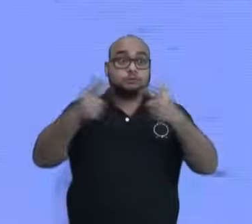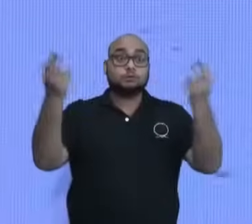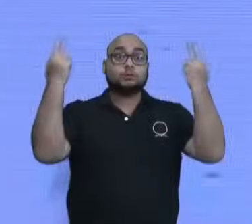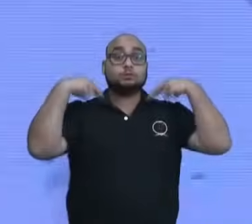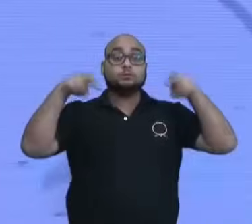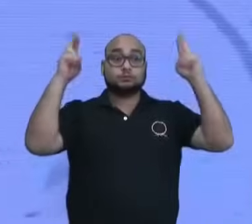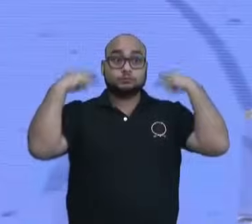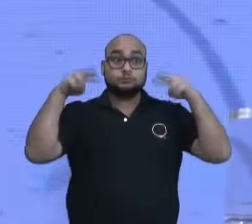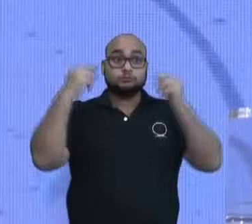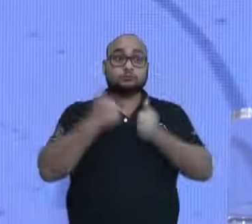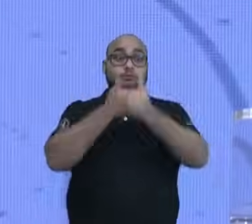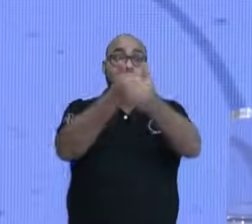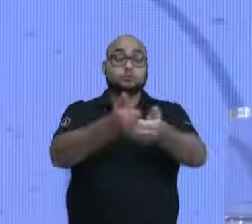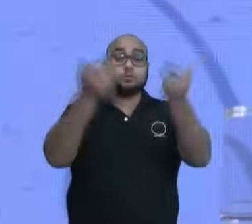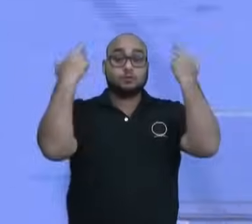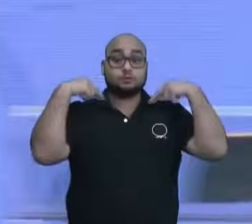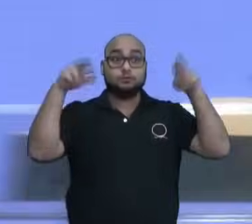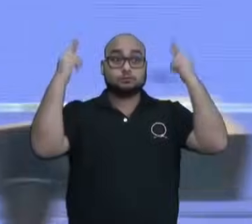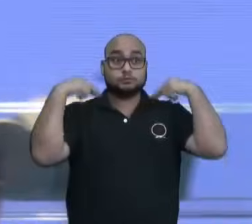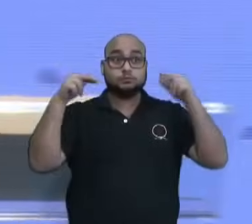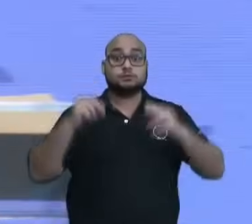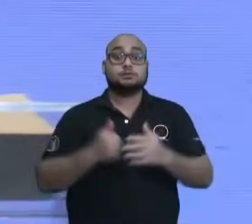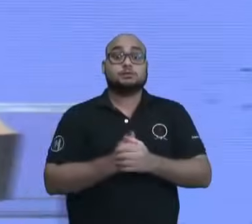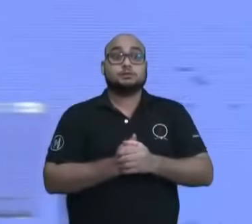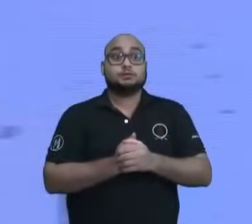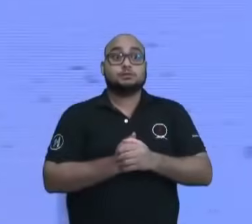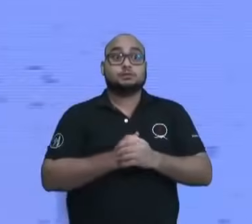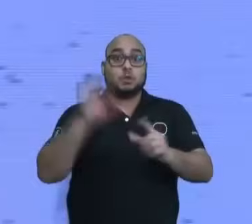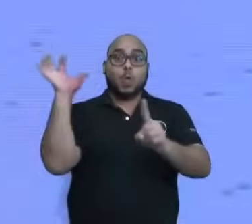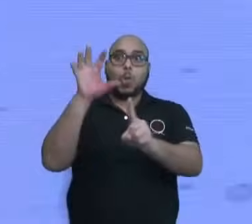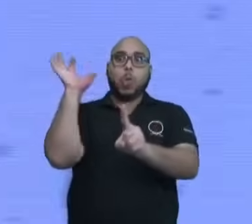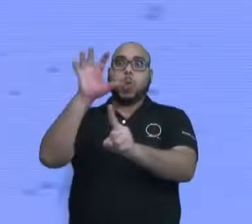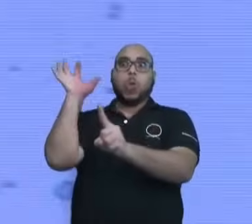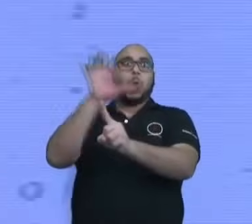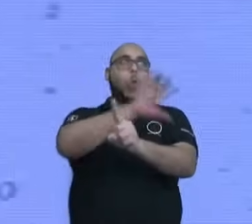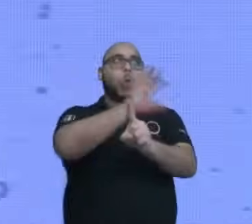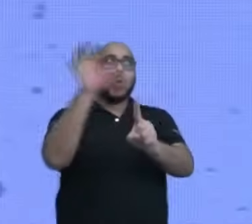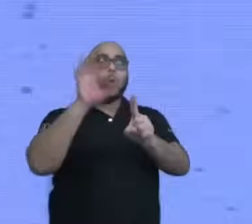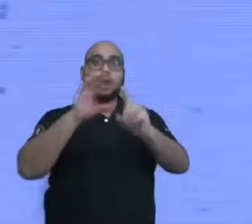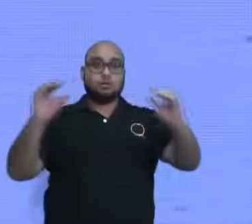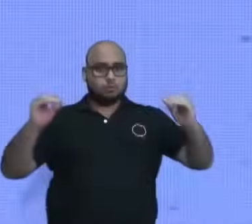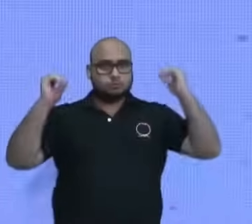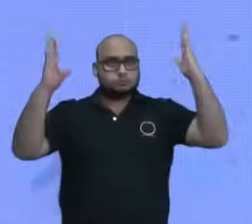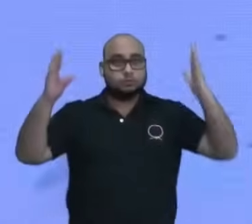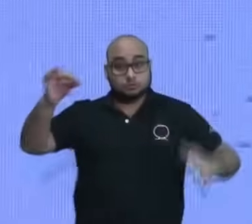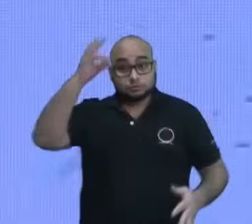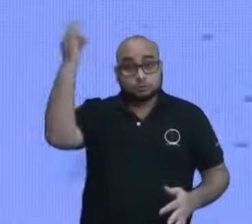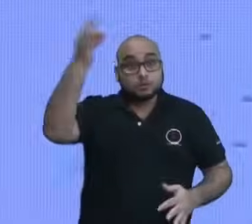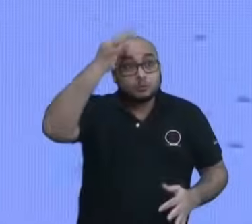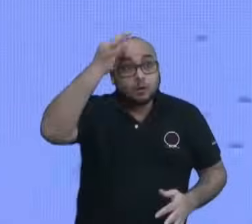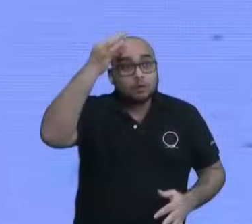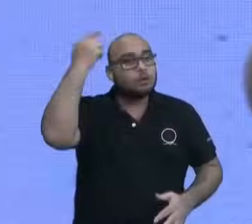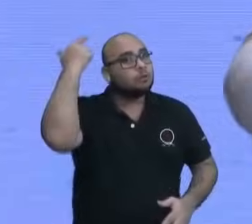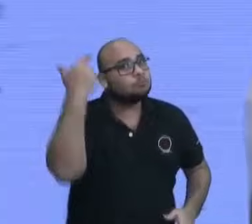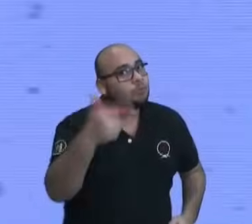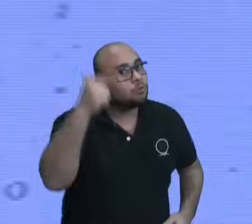segura c não tem autoridade espiritual para guiar